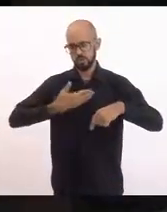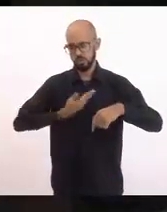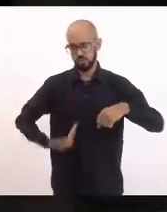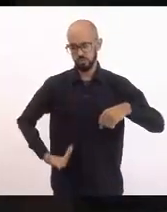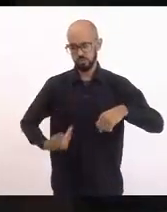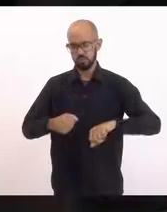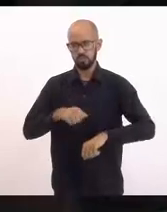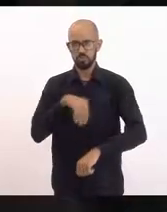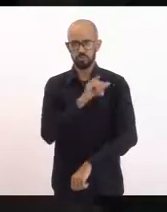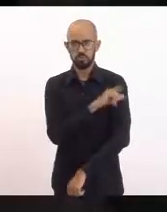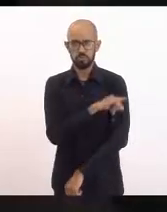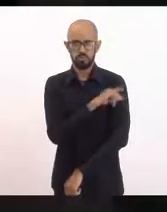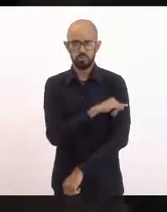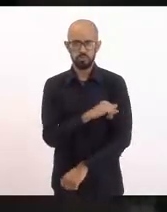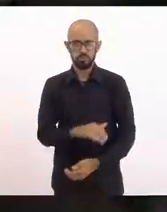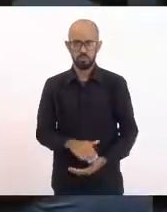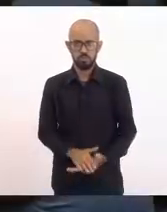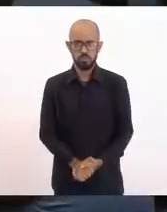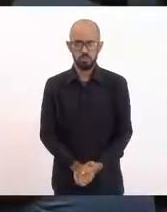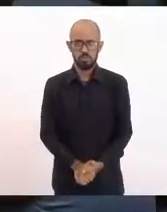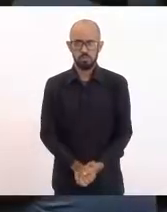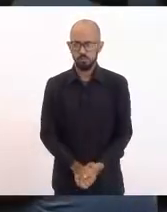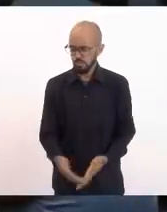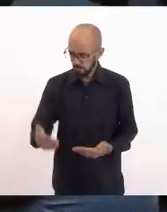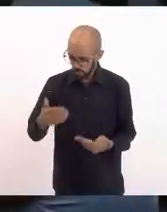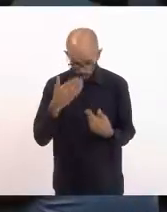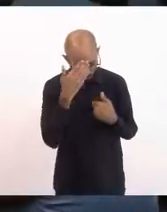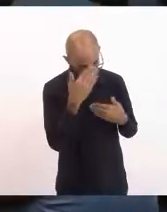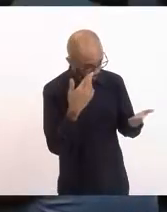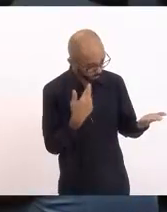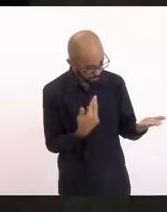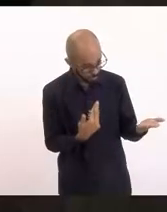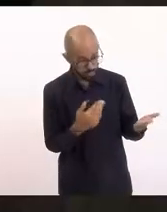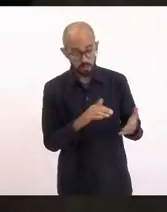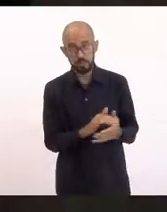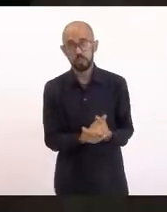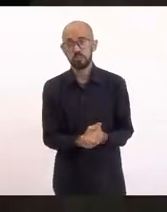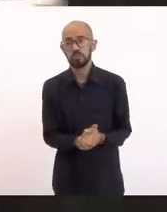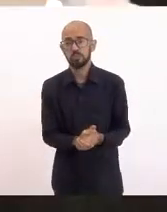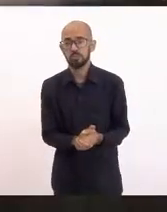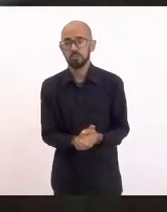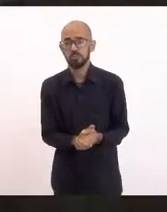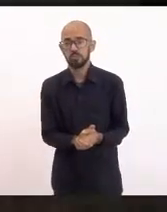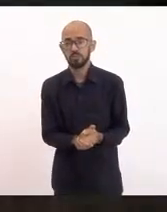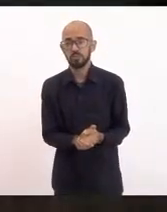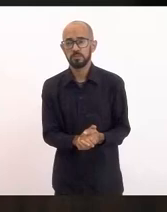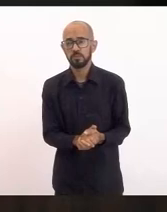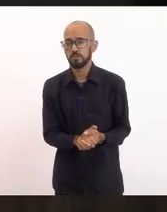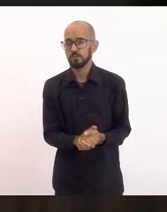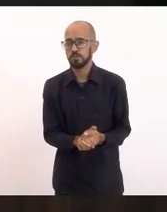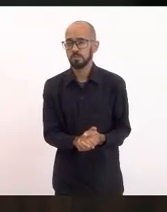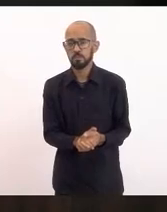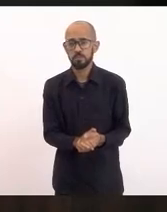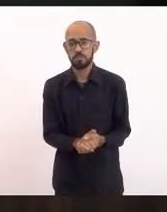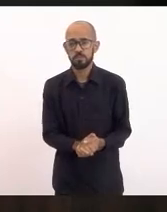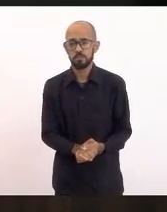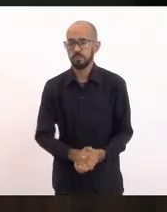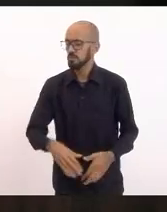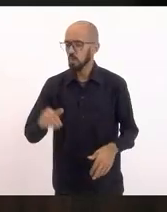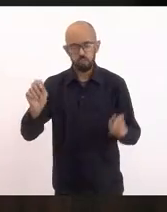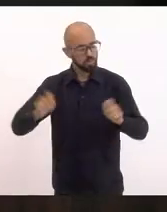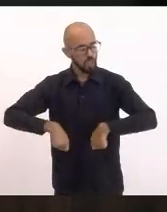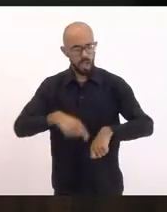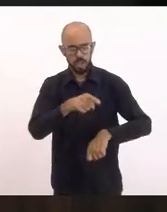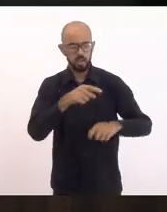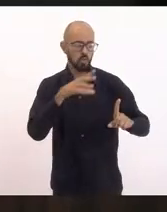Janeiro. Obrigado, então, obrigado, obrigado. Senhor presidente, o pessoal... Não, não vou conceder. Passou. Passou,